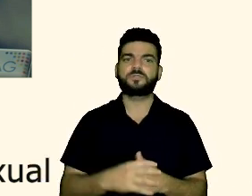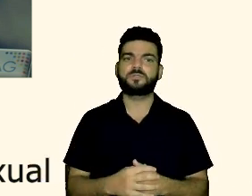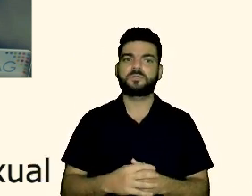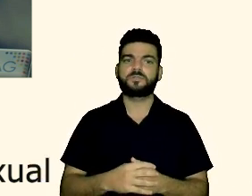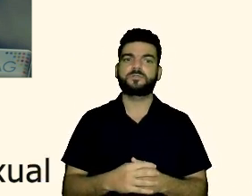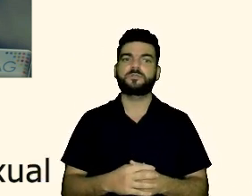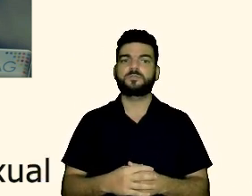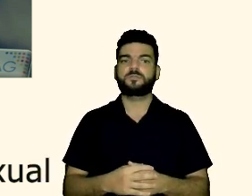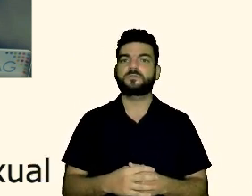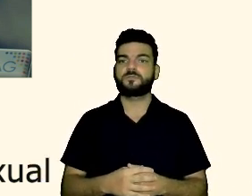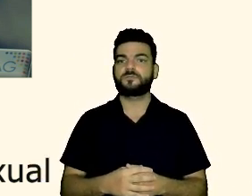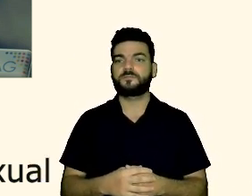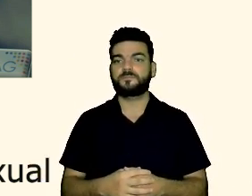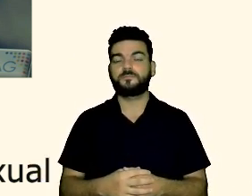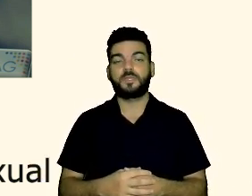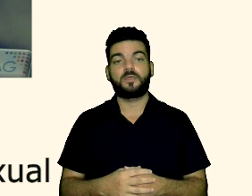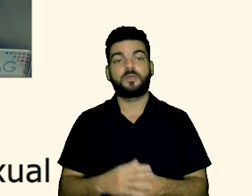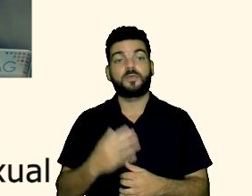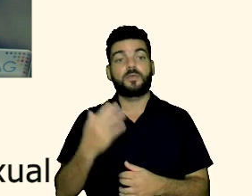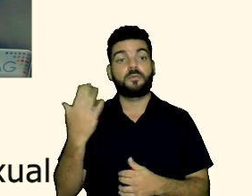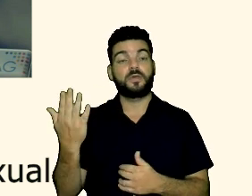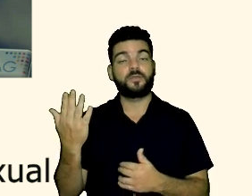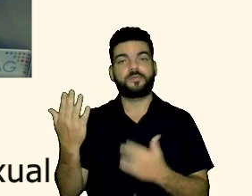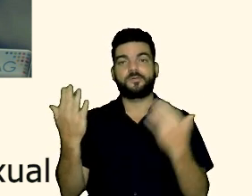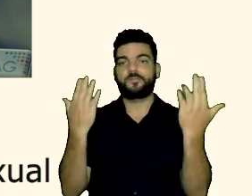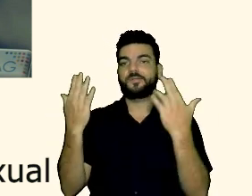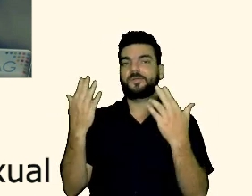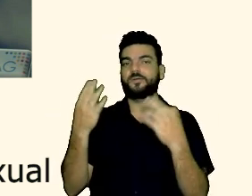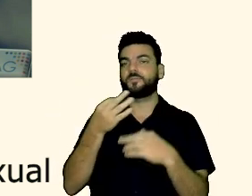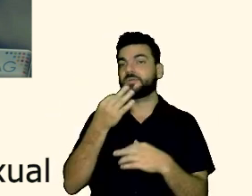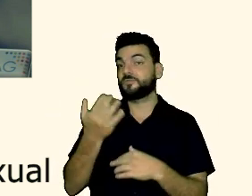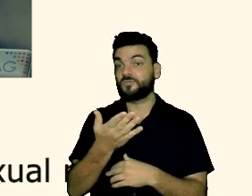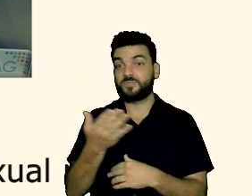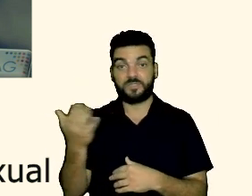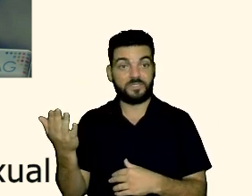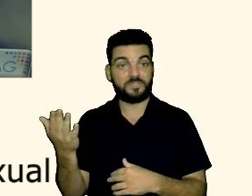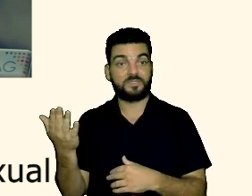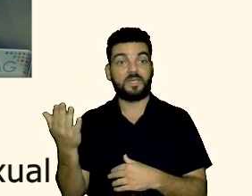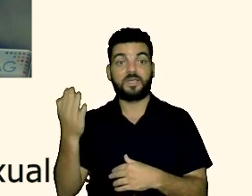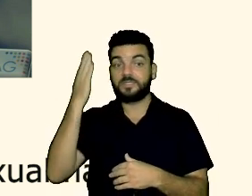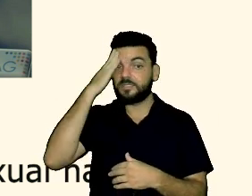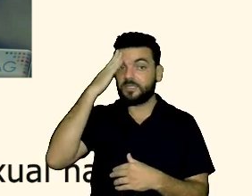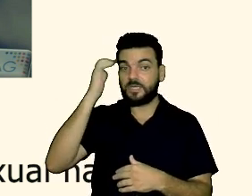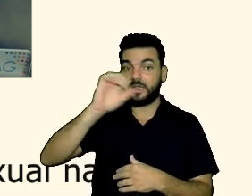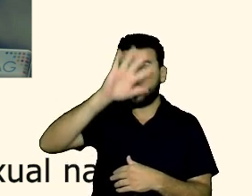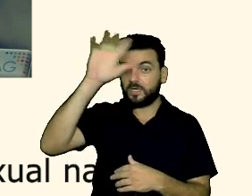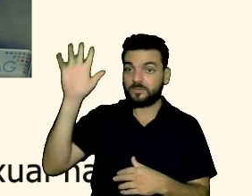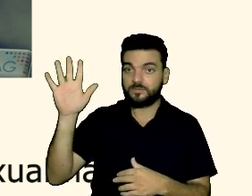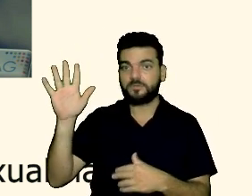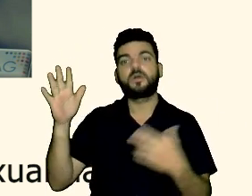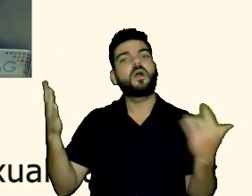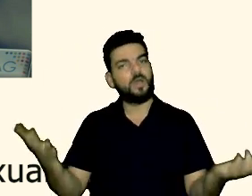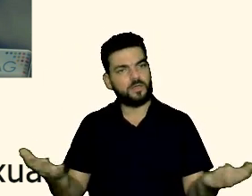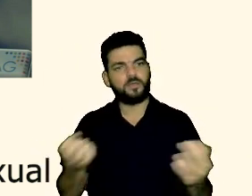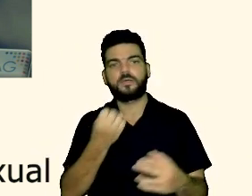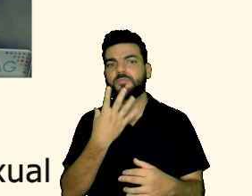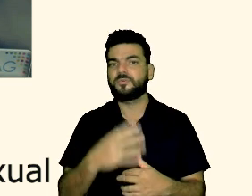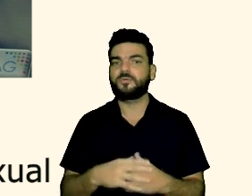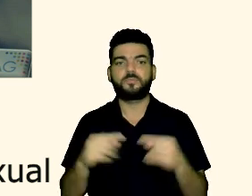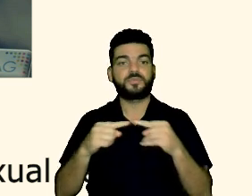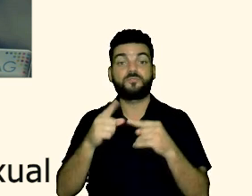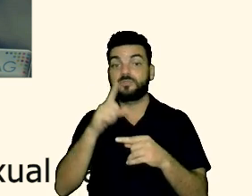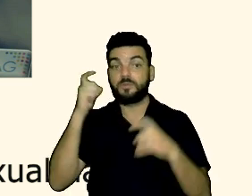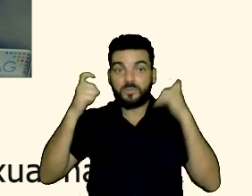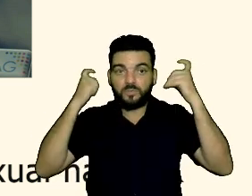se sentir ouvido, para nós, né, que temos esse olhar cuidadoso dentro do mundo do trabalho, é